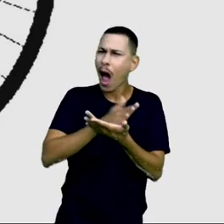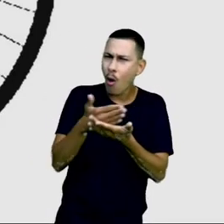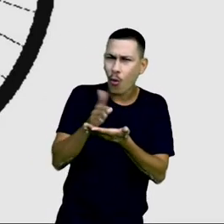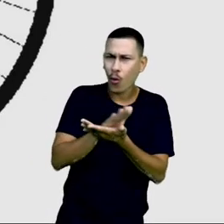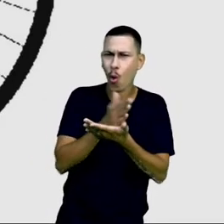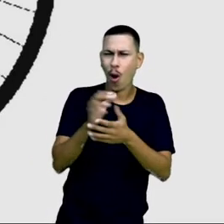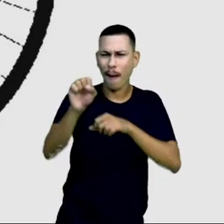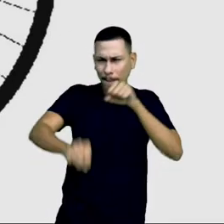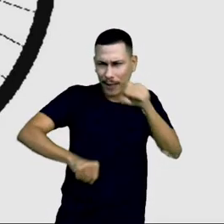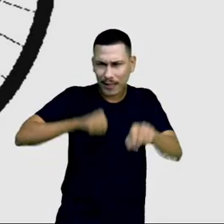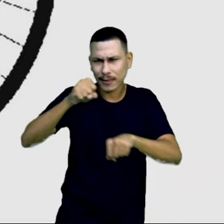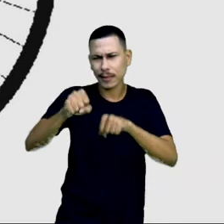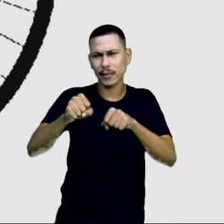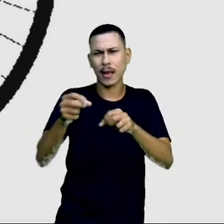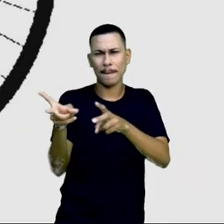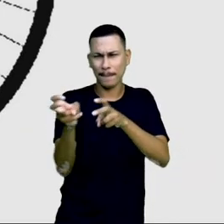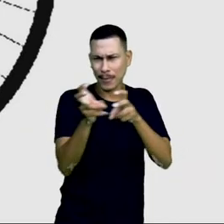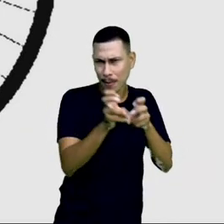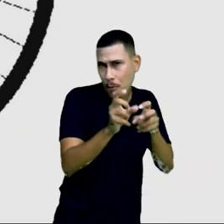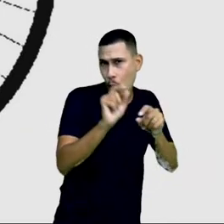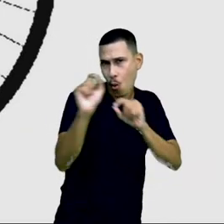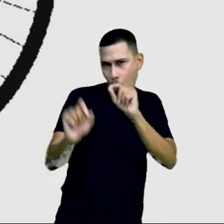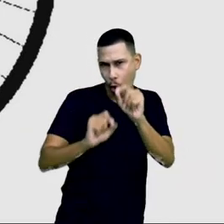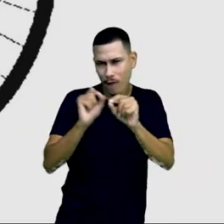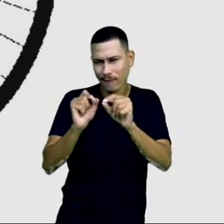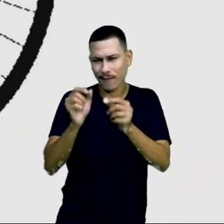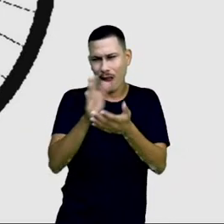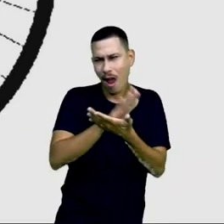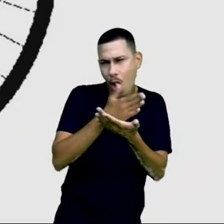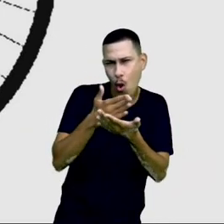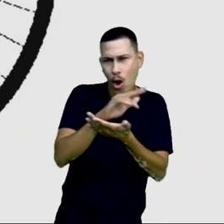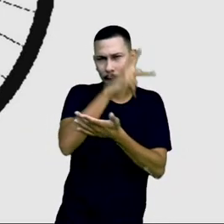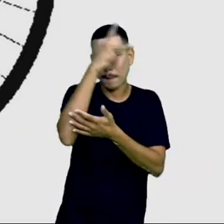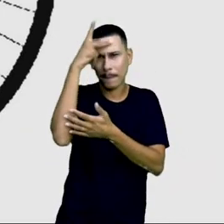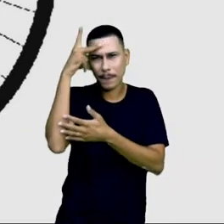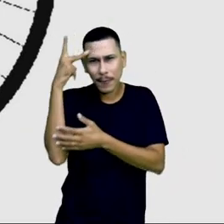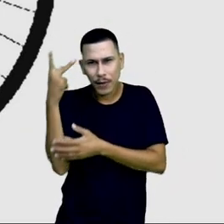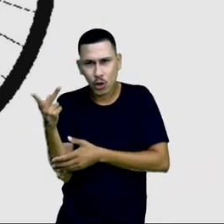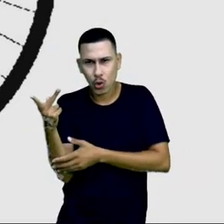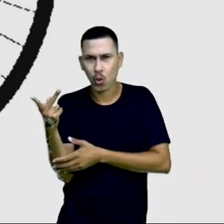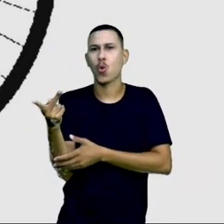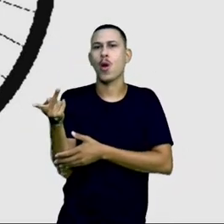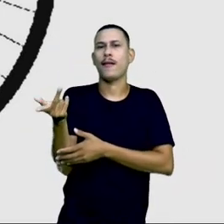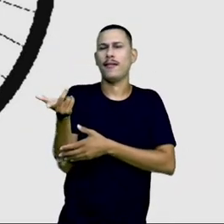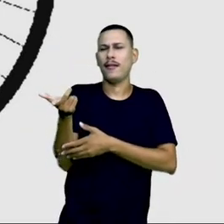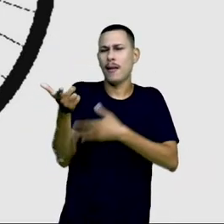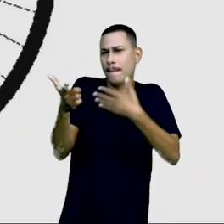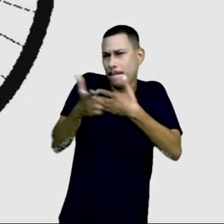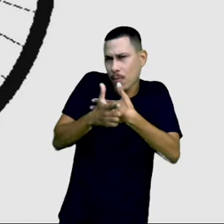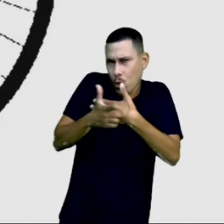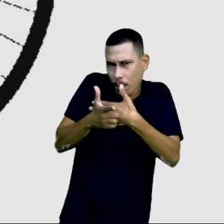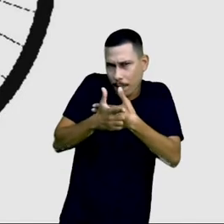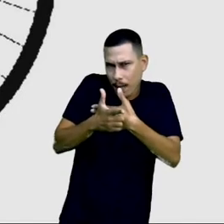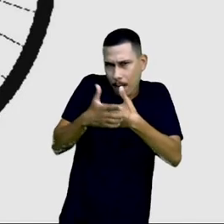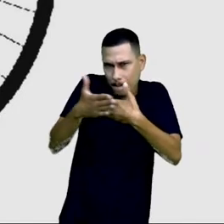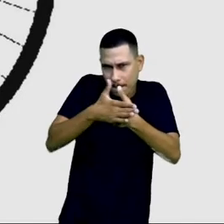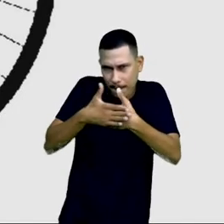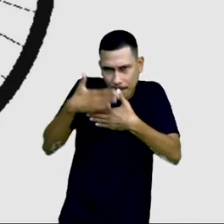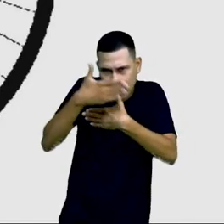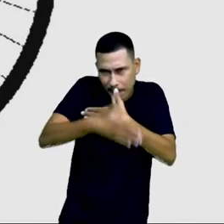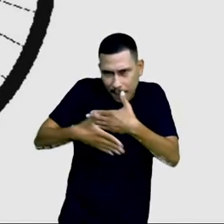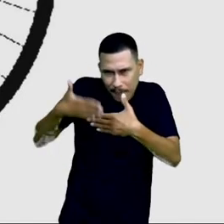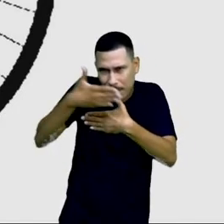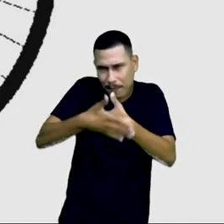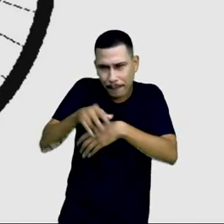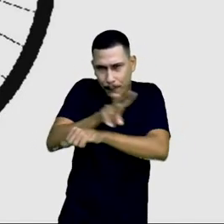consegue perceber o seguinte, que algumas pessoas colocam uma proteção aqui, que é decorativa, às vezes